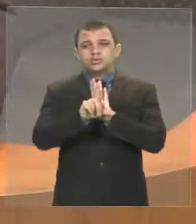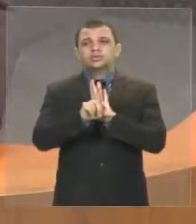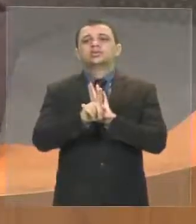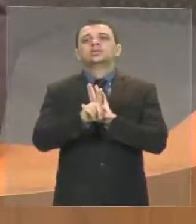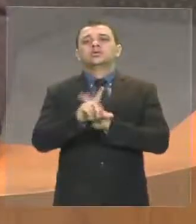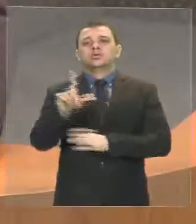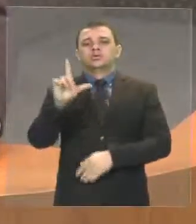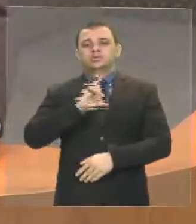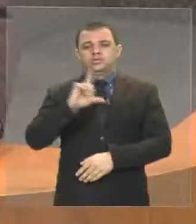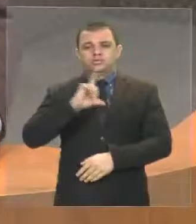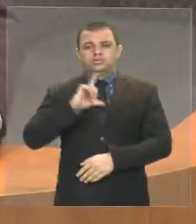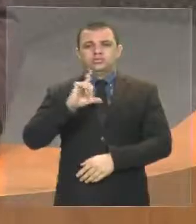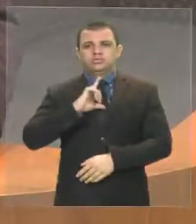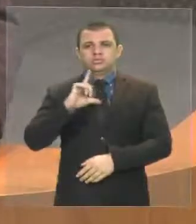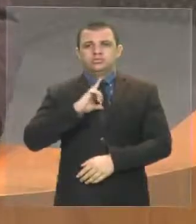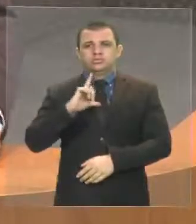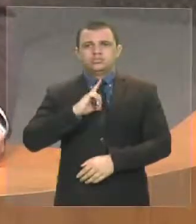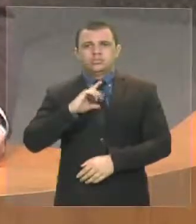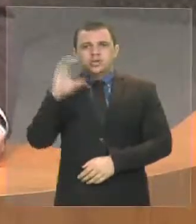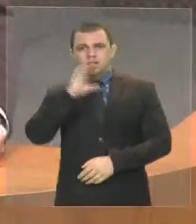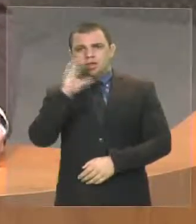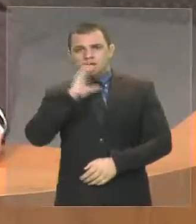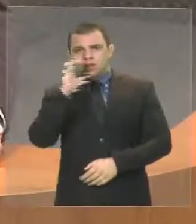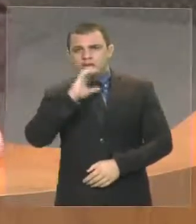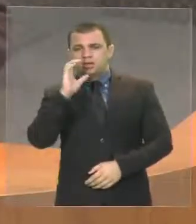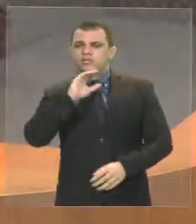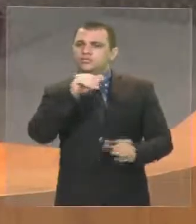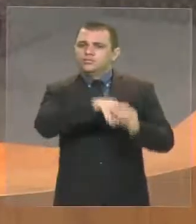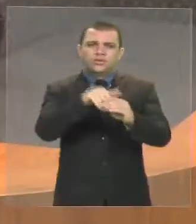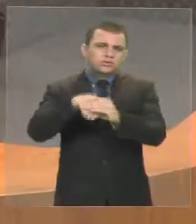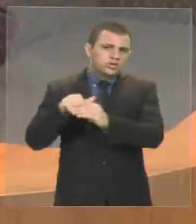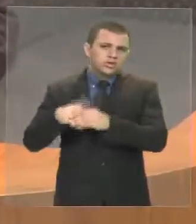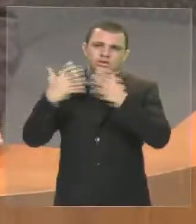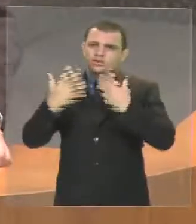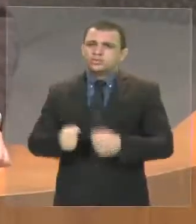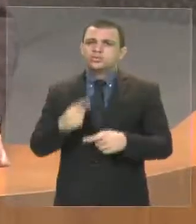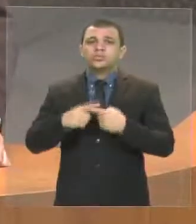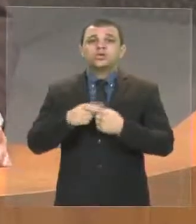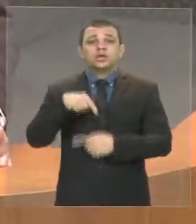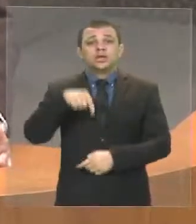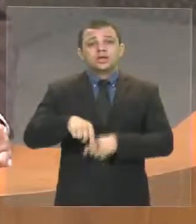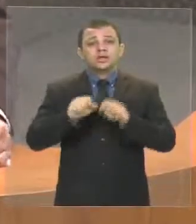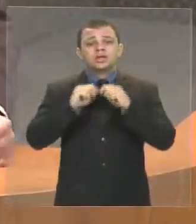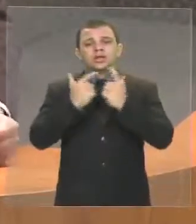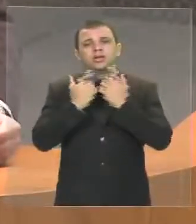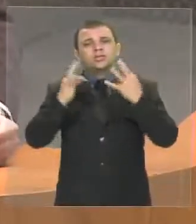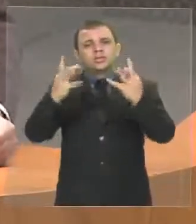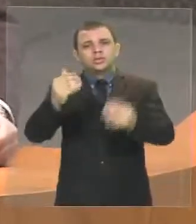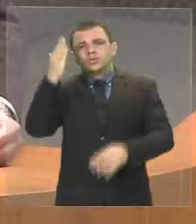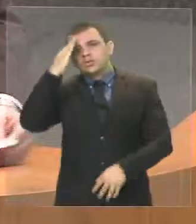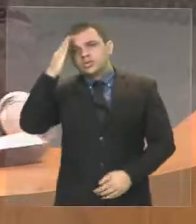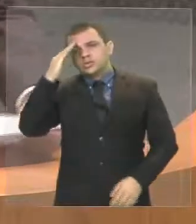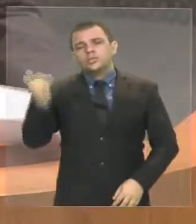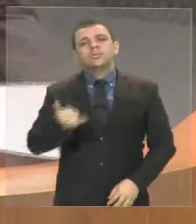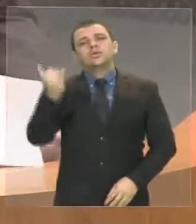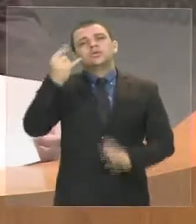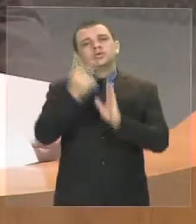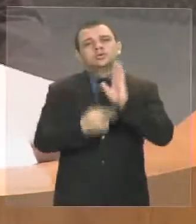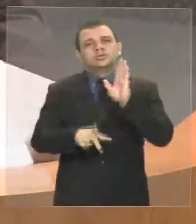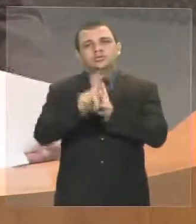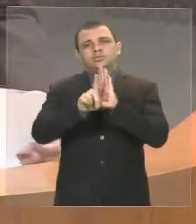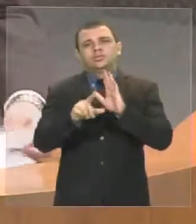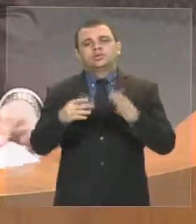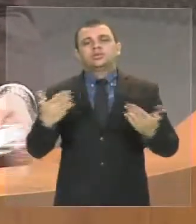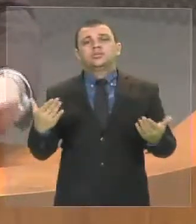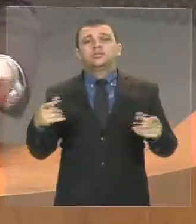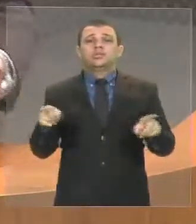de forma de tempo recorde, onde toda essa casa entendeu a importância desse projeto de lei. E eu queria